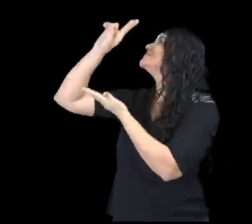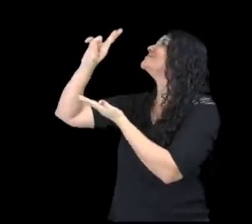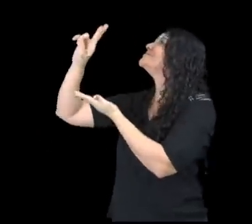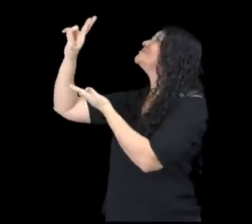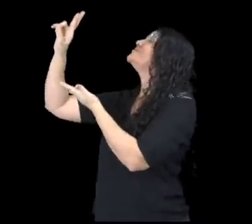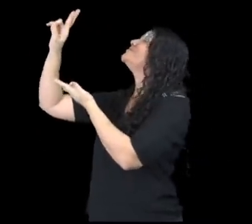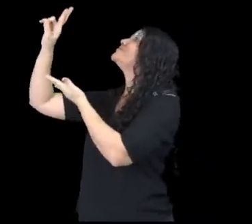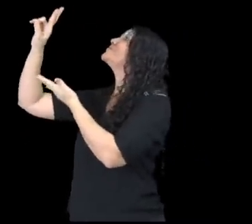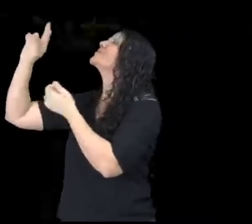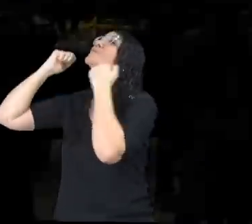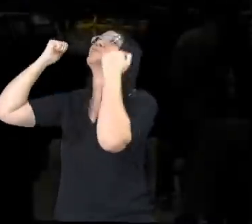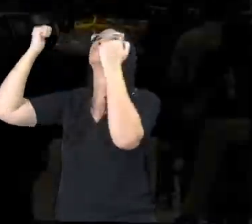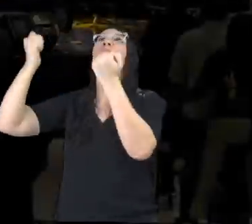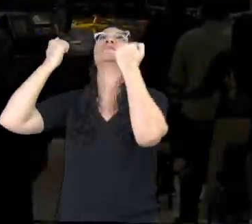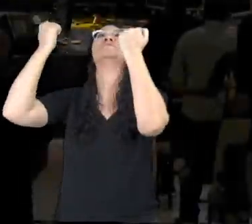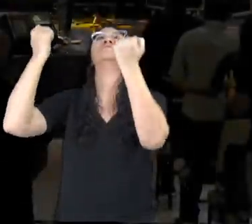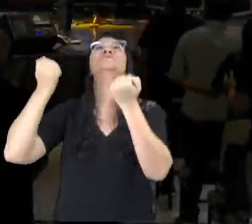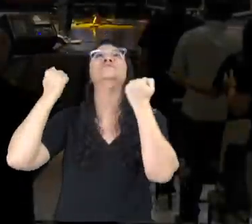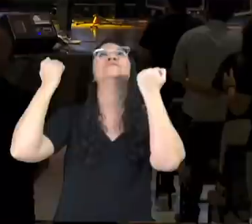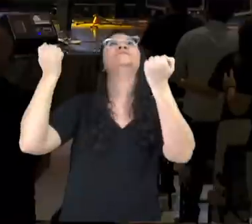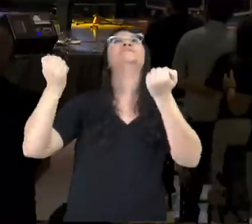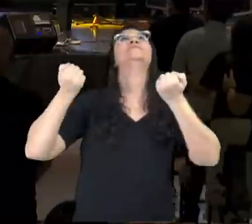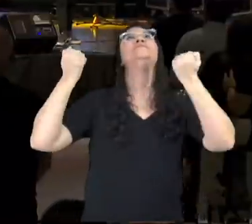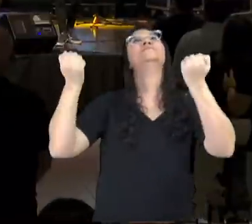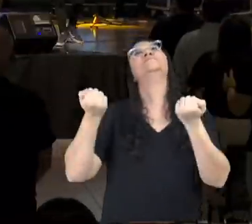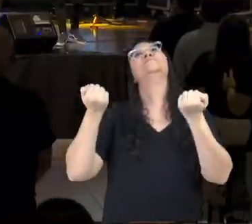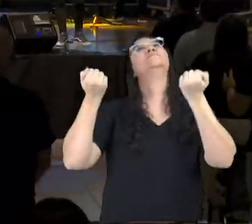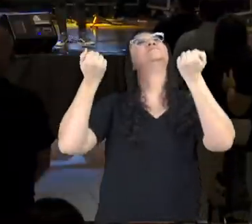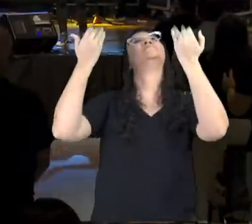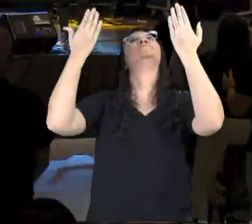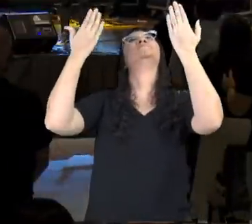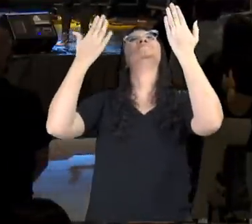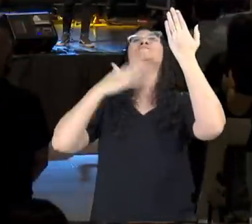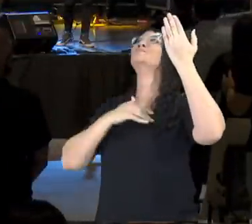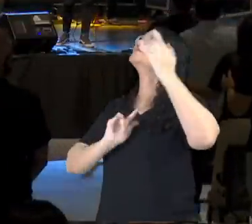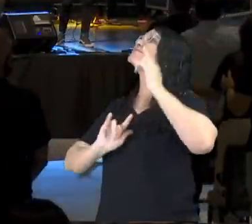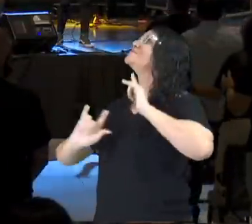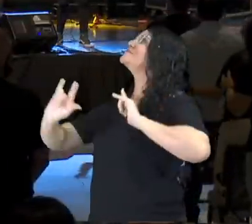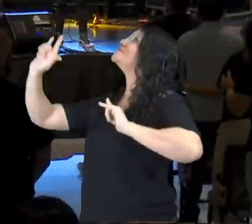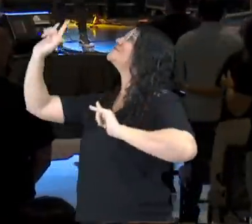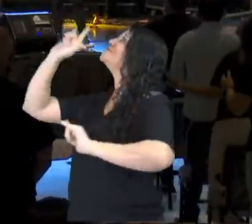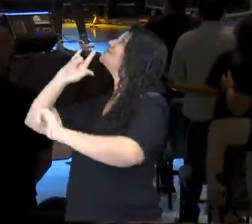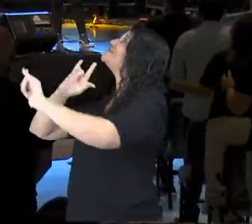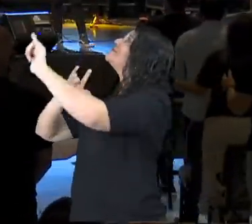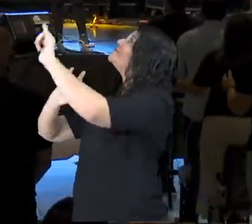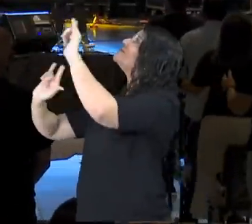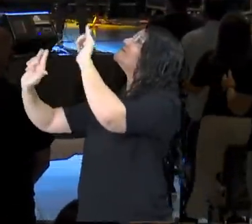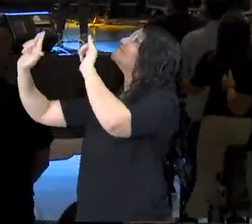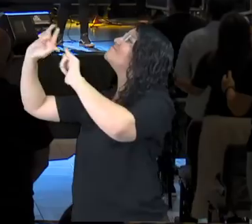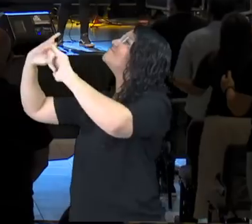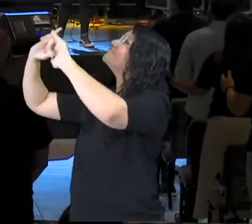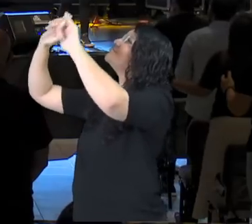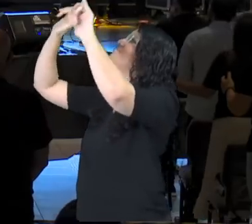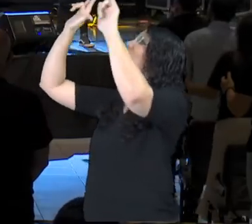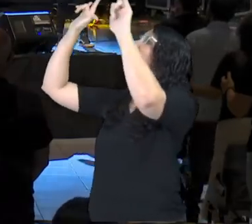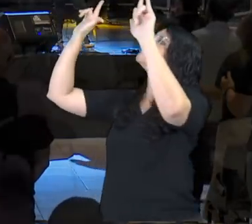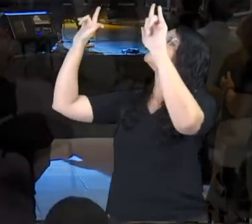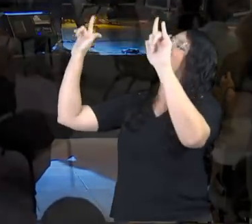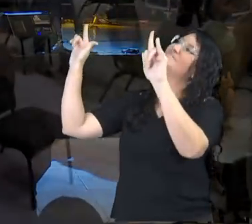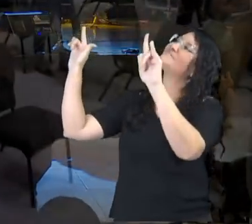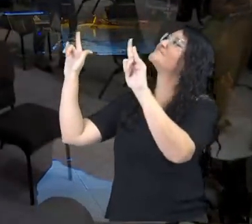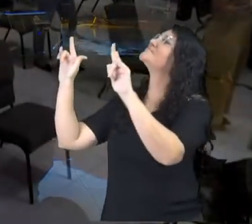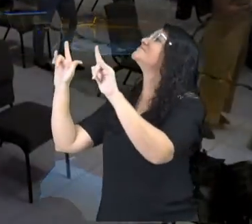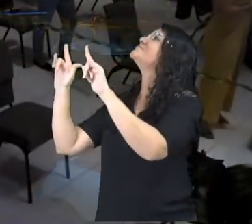Senhor, pra te exaltar com todo meu amor. Eu